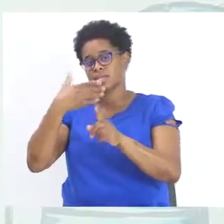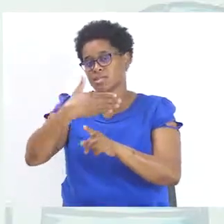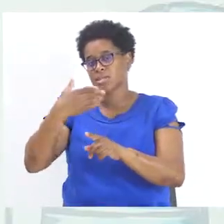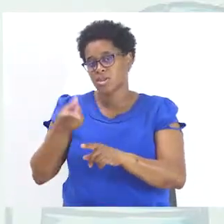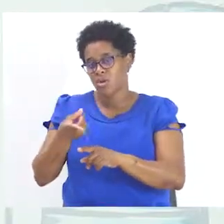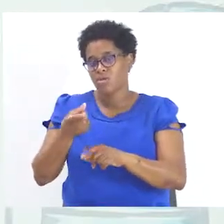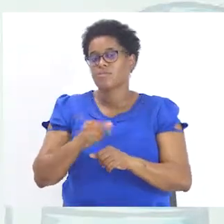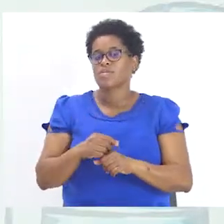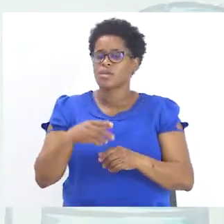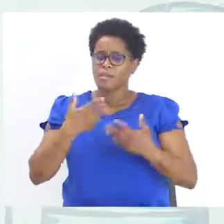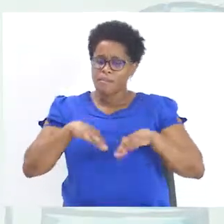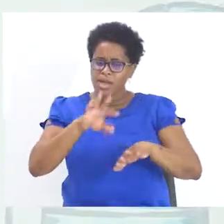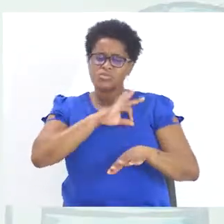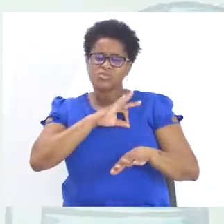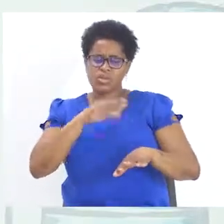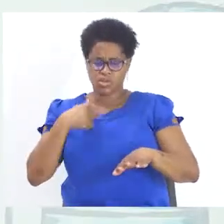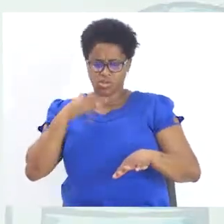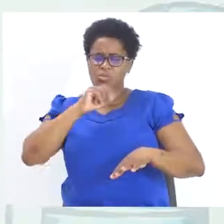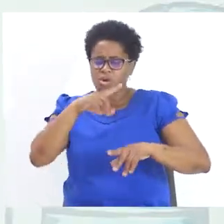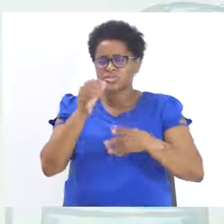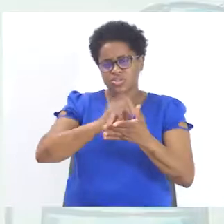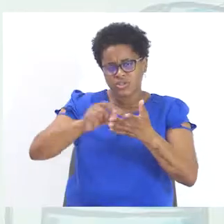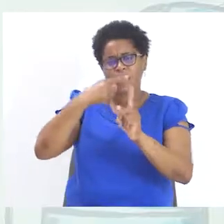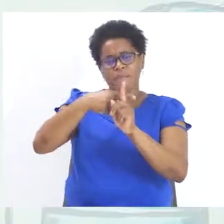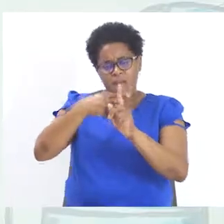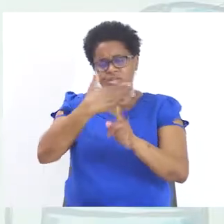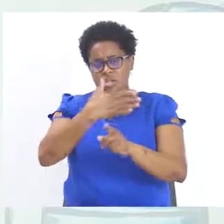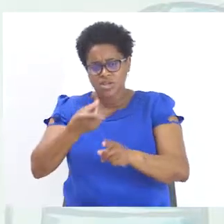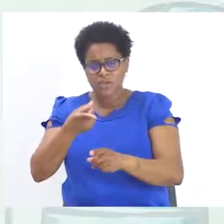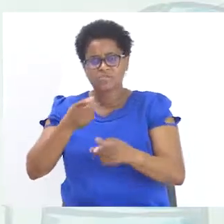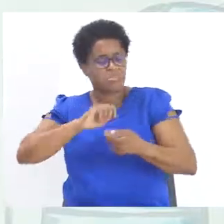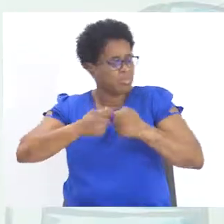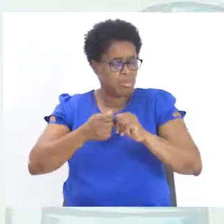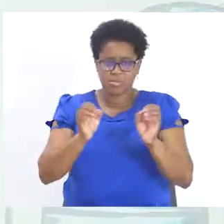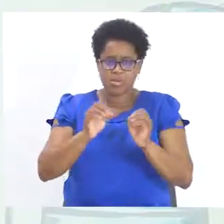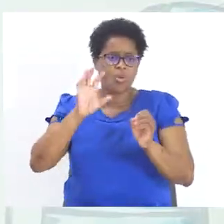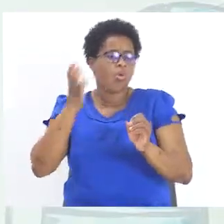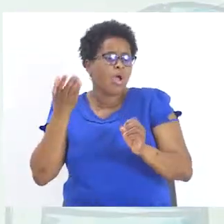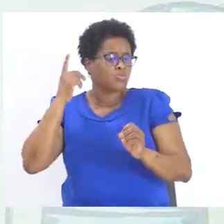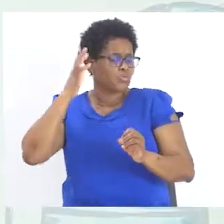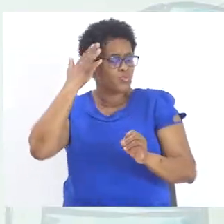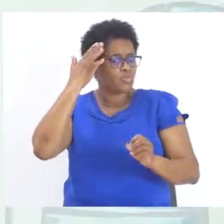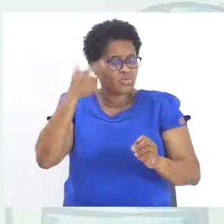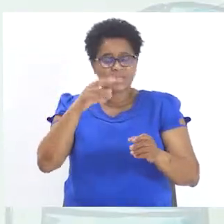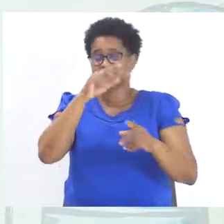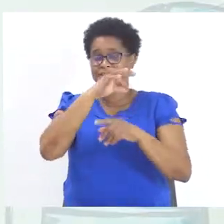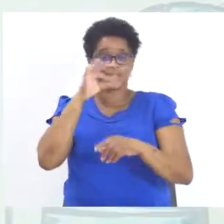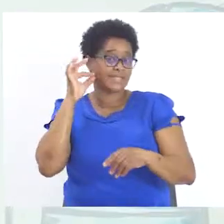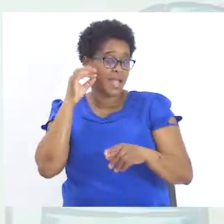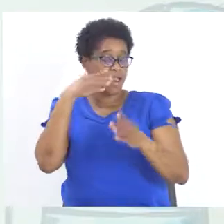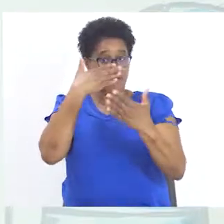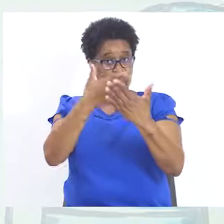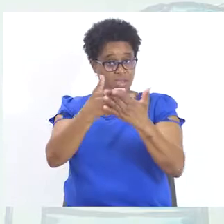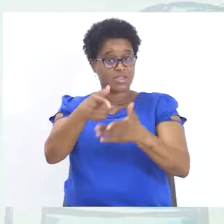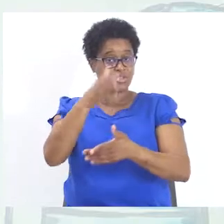podem ver, professor, posso colocar mais 19? Não tem problema. Se o número, nós vimos também, quando o número não tem sinal à frente, esse